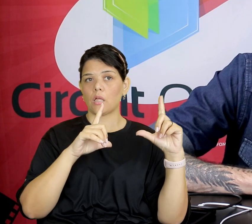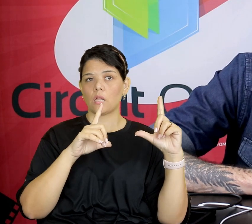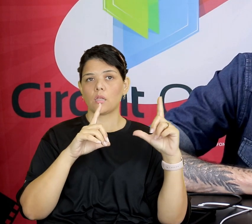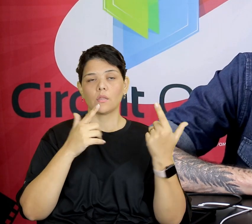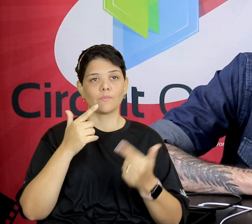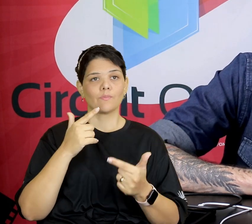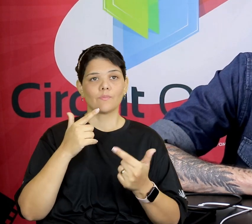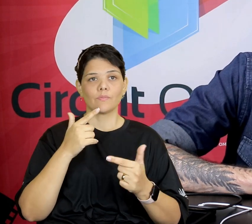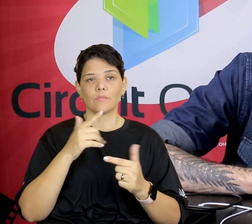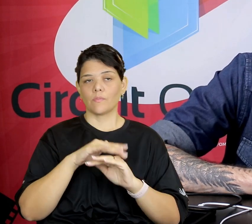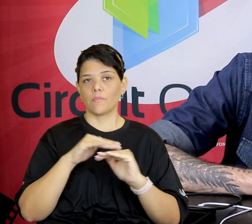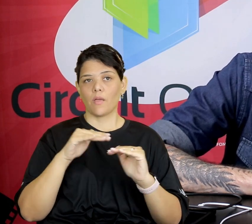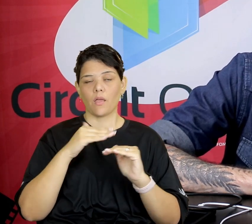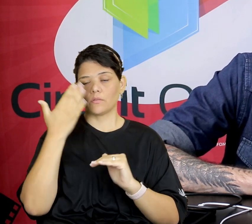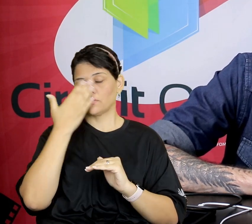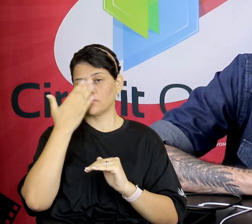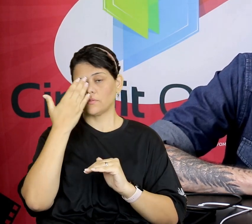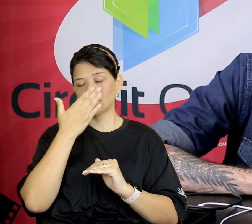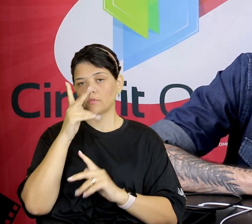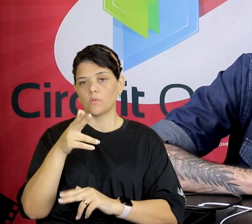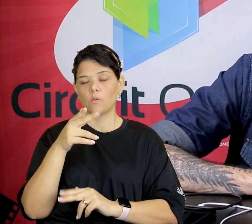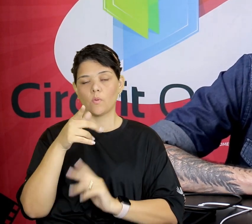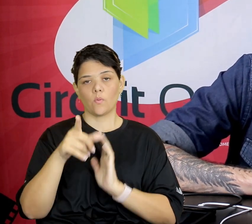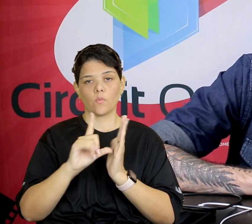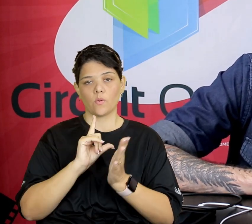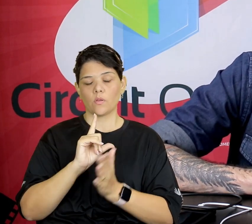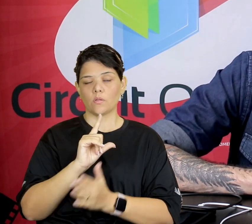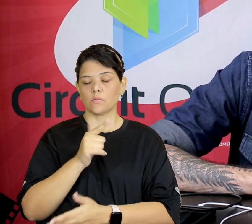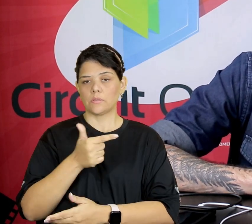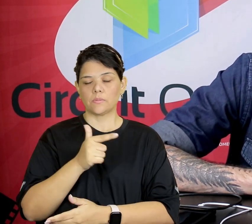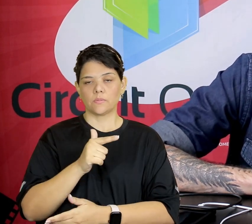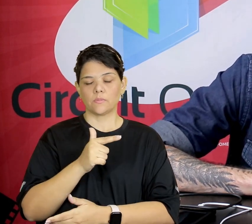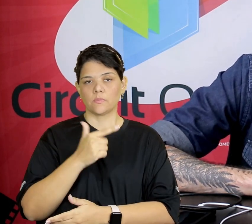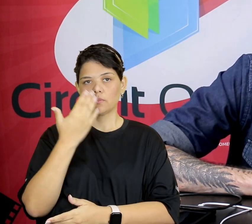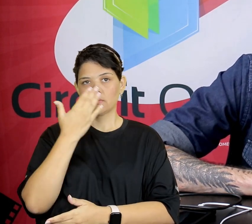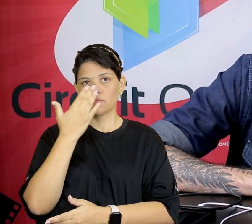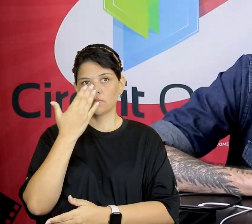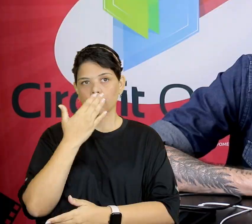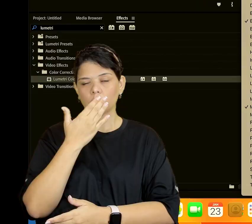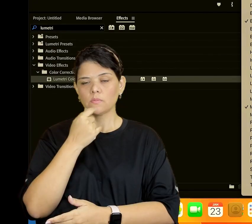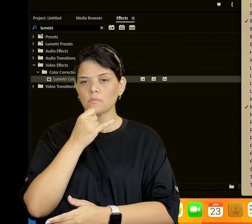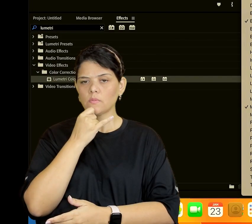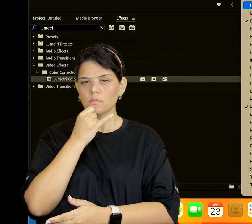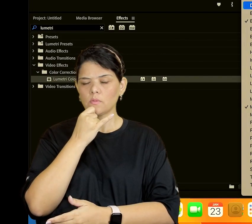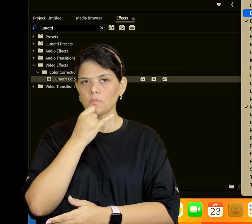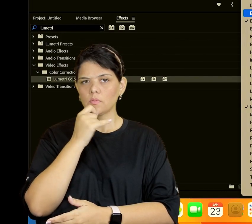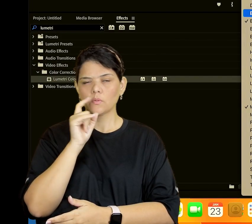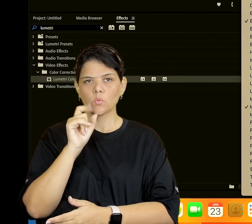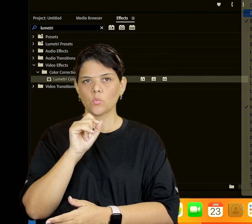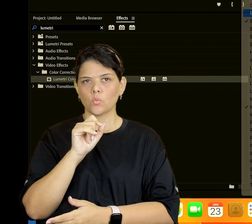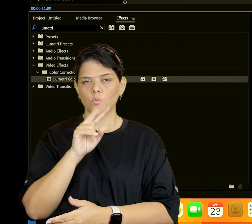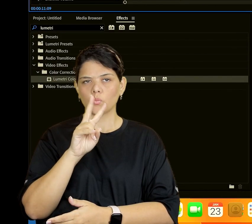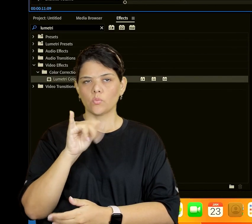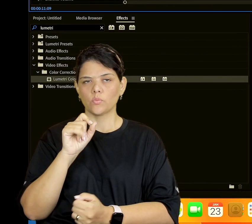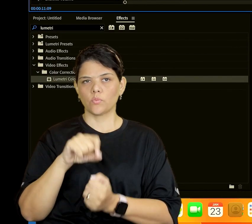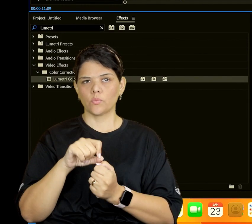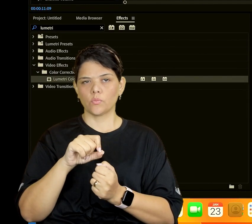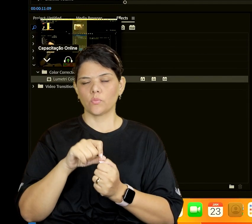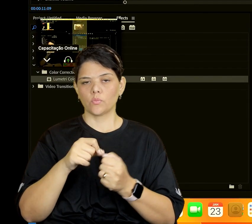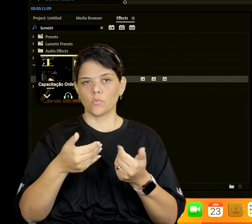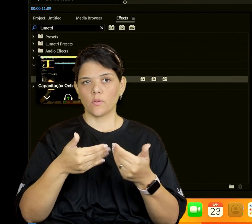não vejo mais o que eu via antes. Qual a nossa situação? Abrir o controle de efeitos,